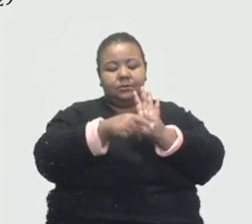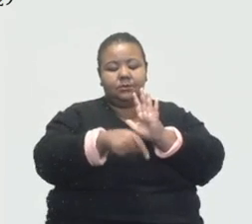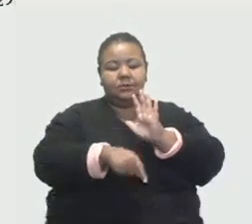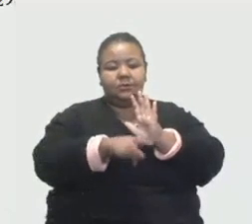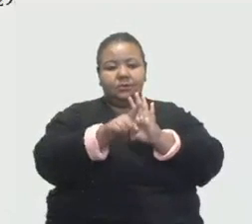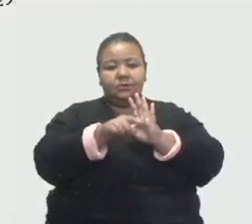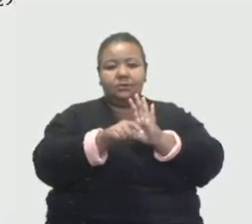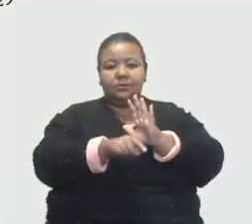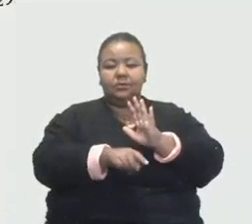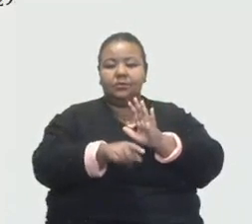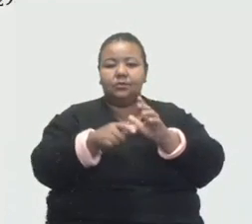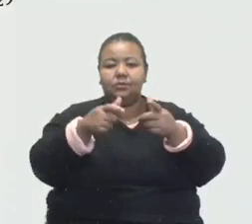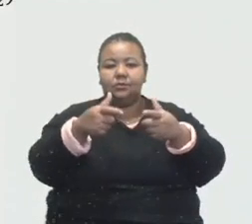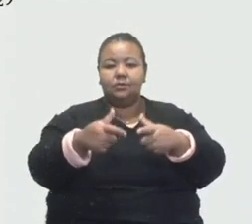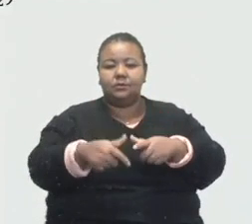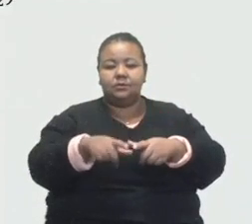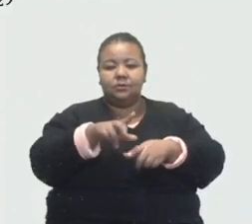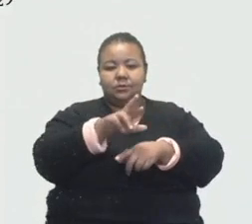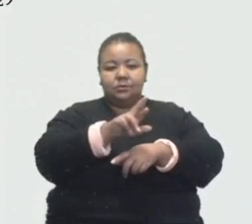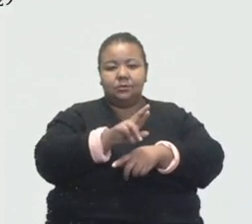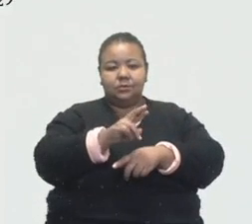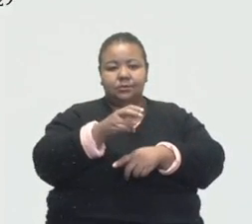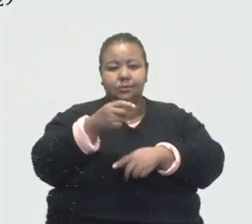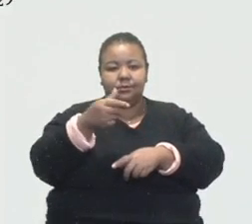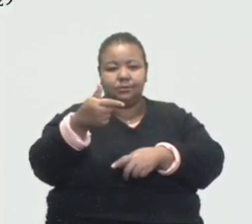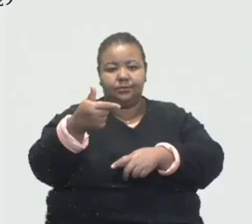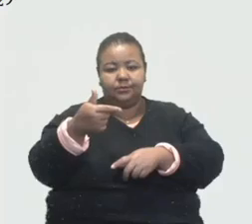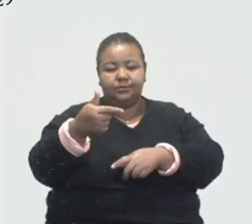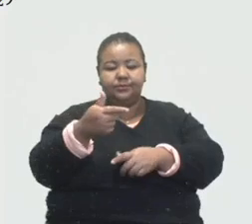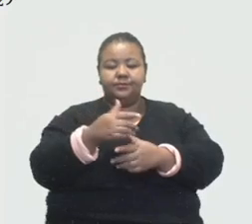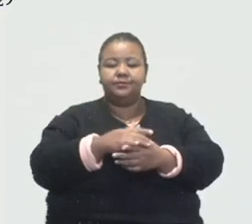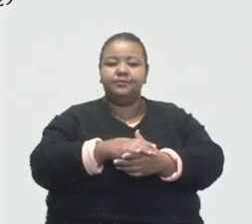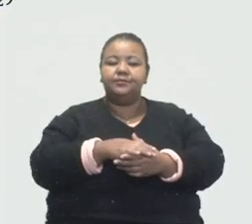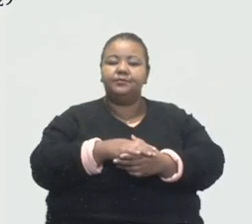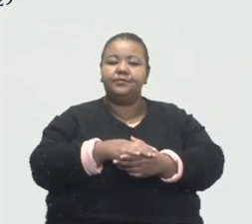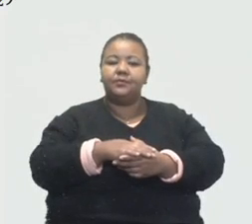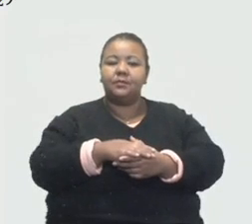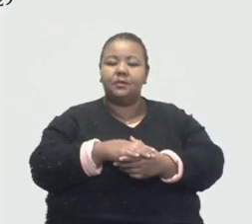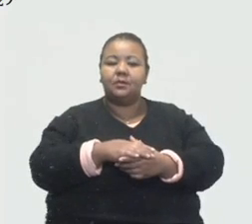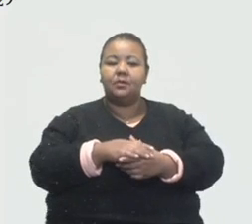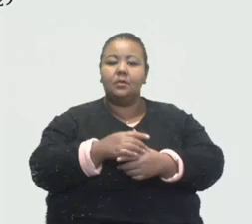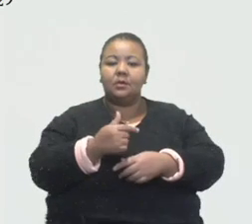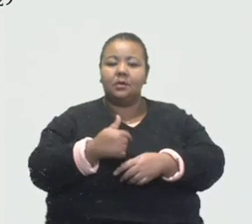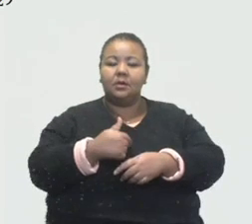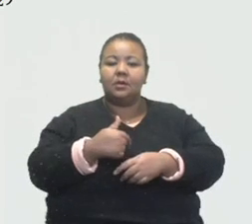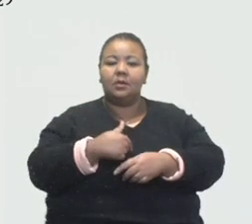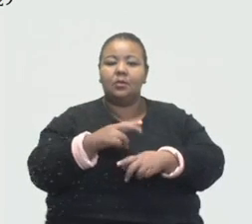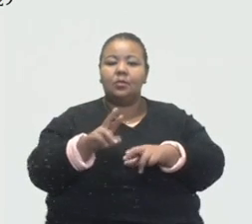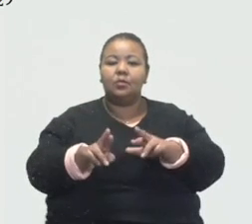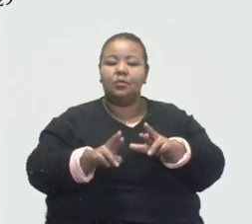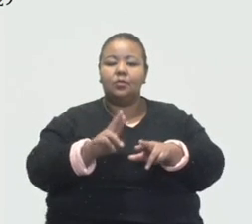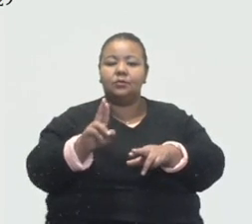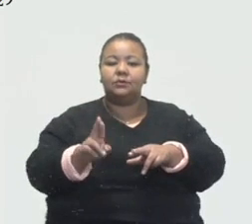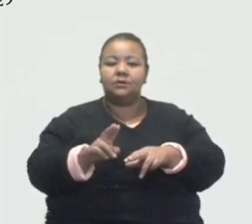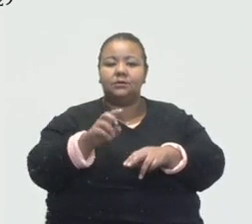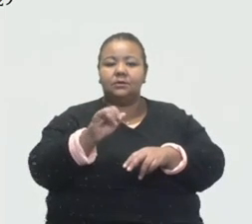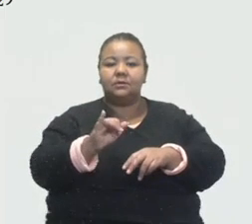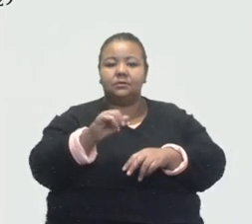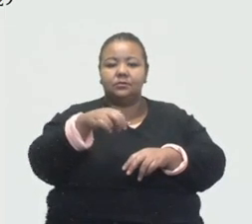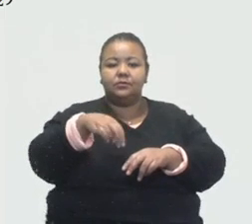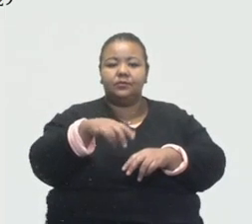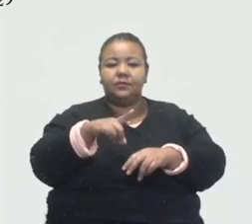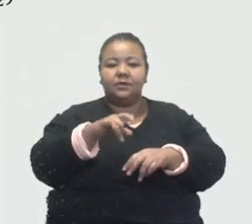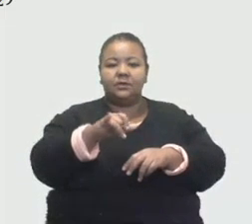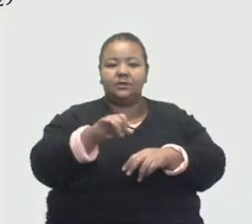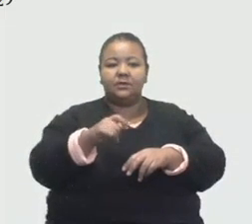nosso espaço do R2. Desse modo, veja que eu trabalhei com índices aqui para diferenciar